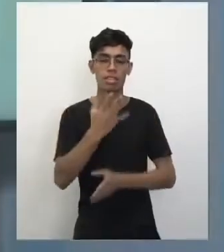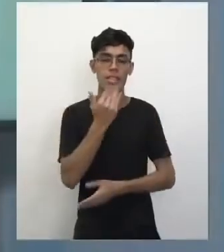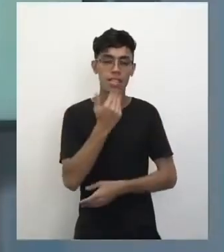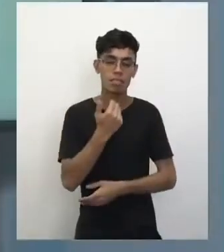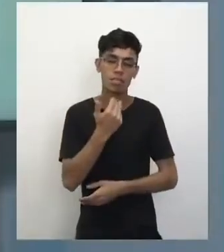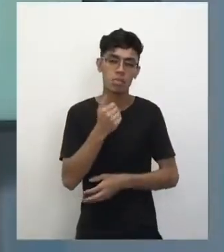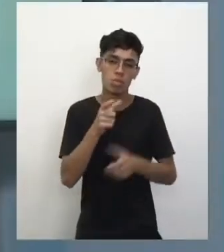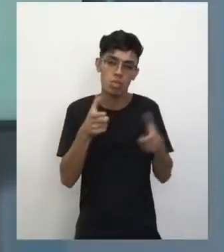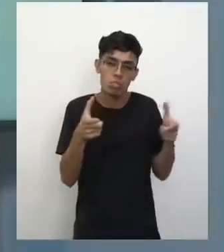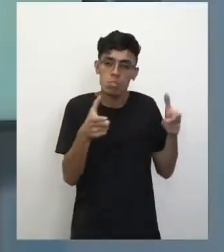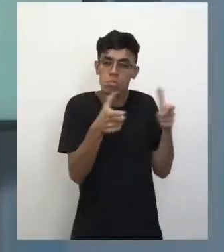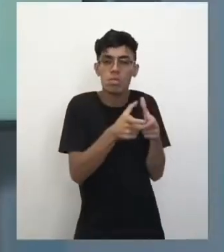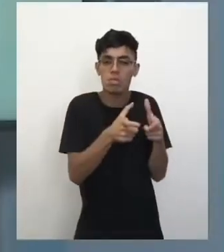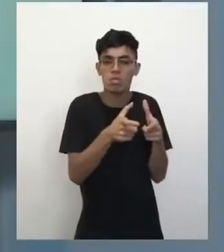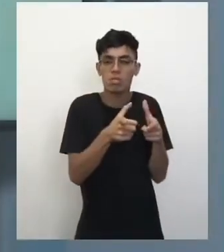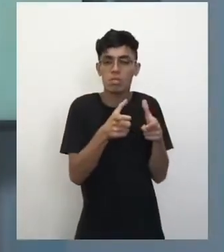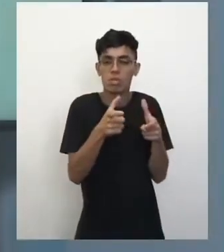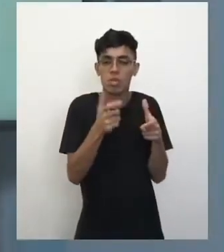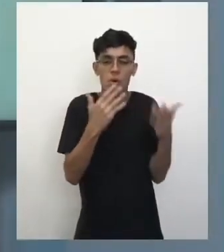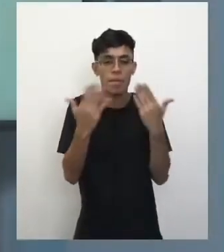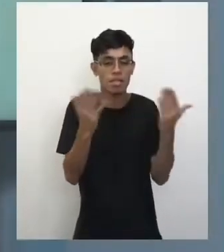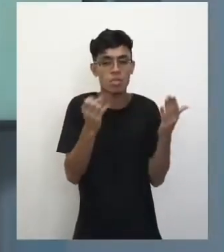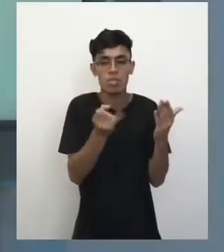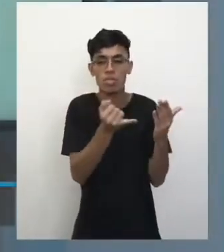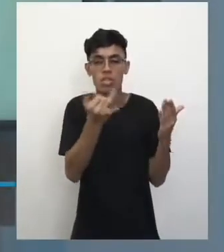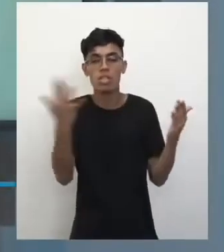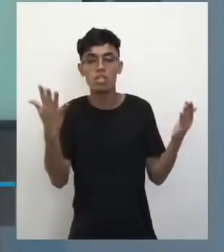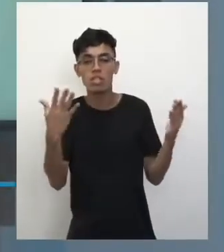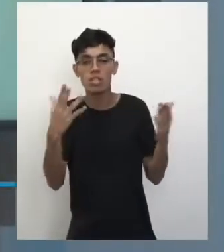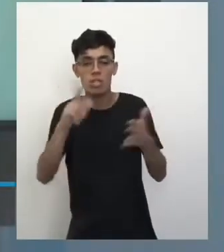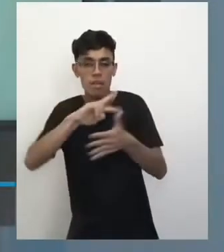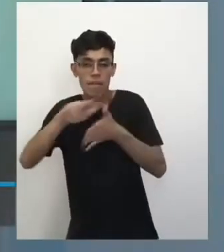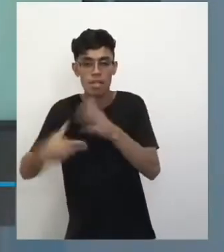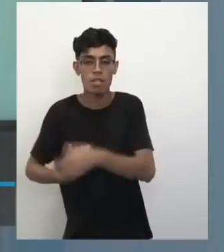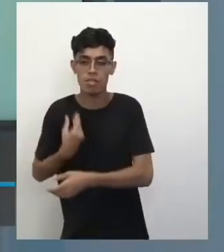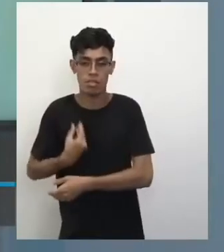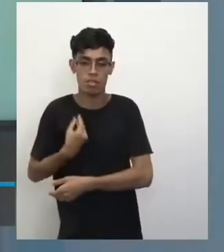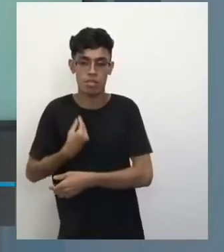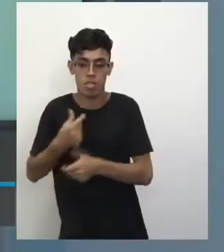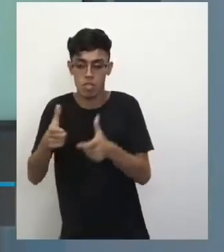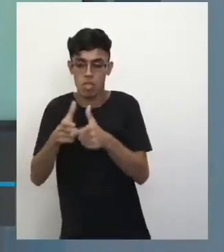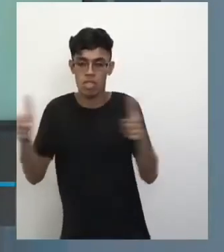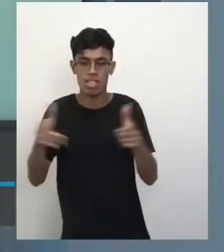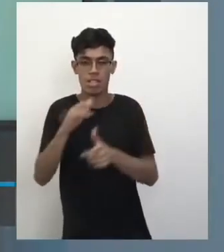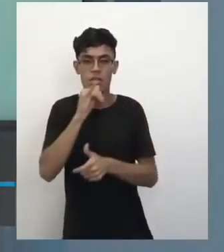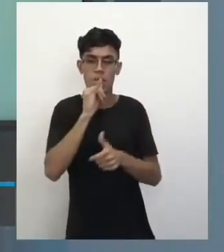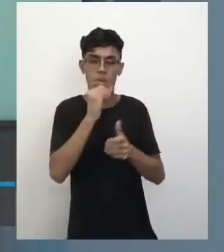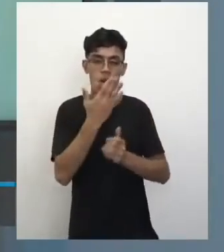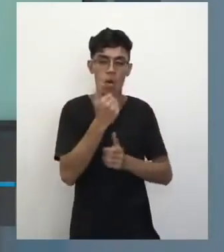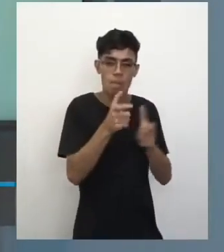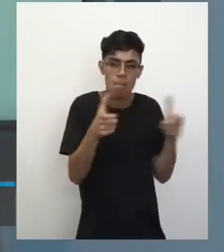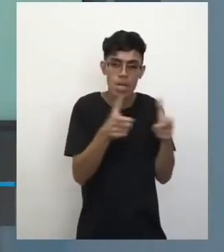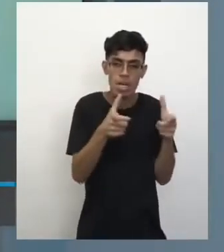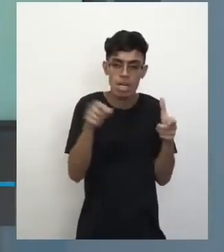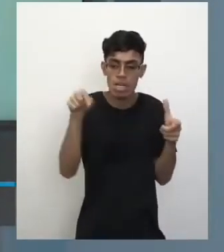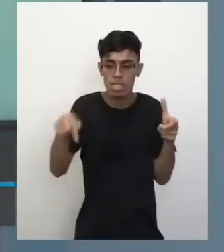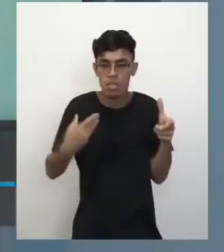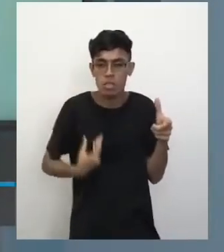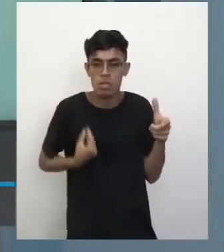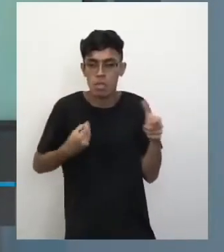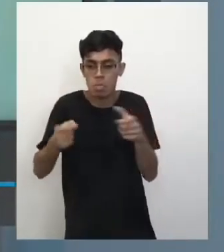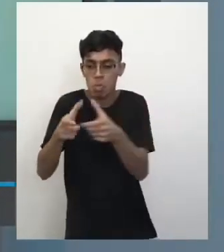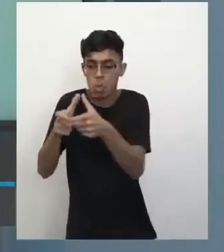seres vivos que iam surgindo na Terra. Então logo não tinha comida para todo mundo. Né? E aí, somando essa informação